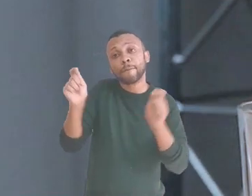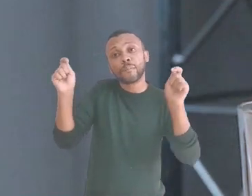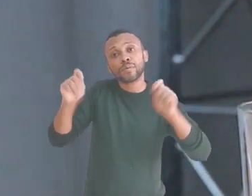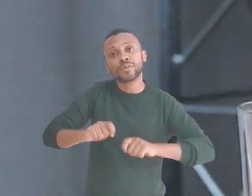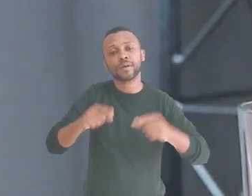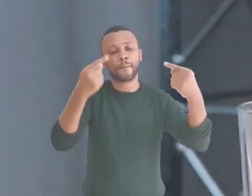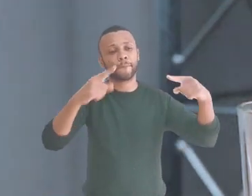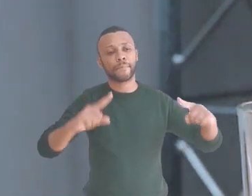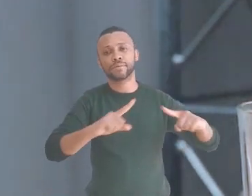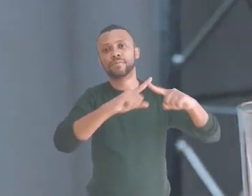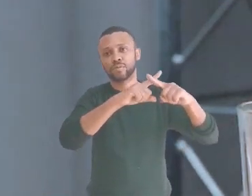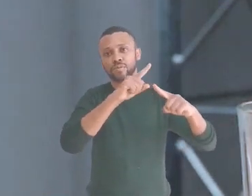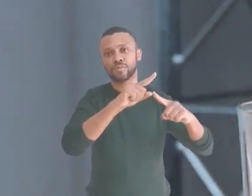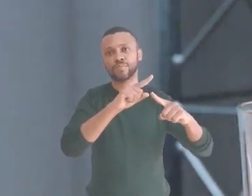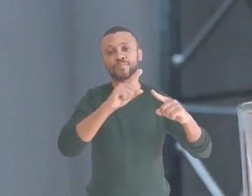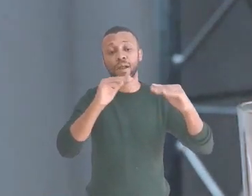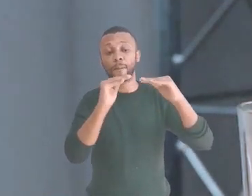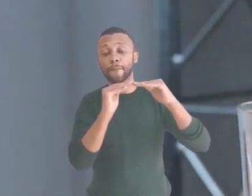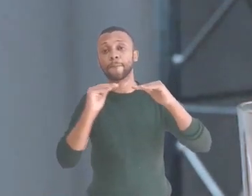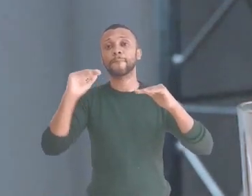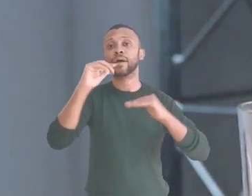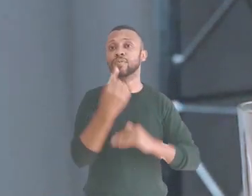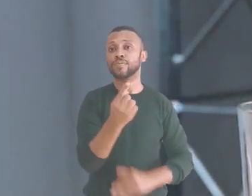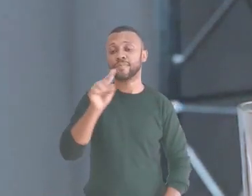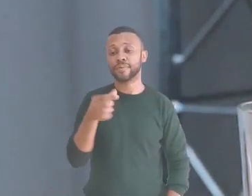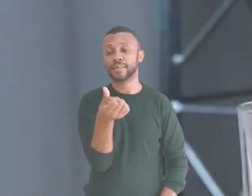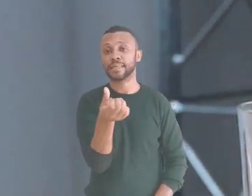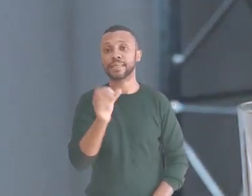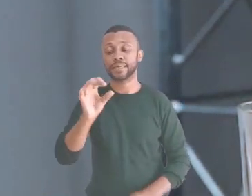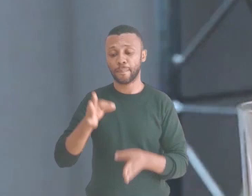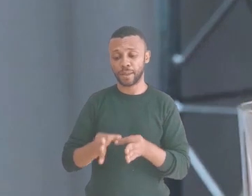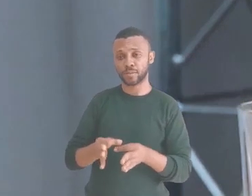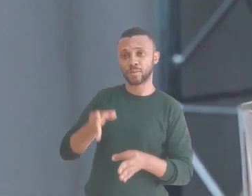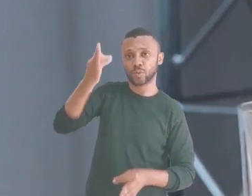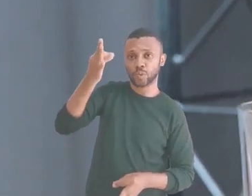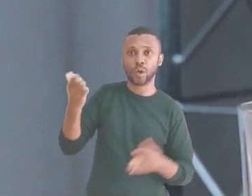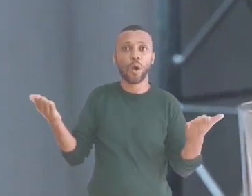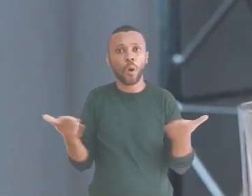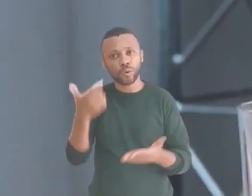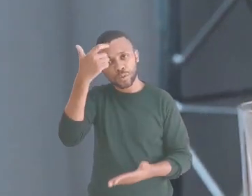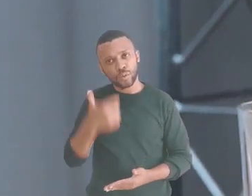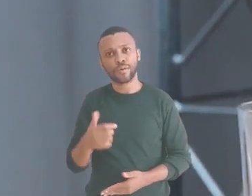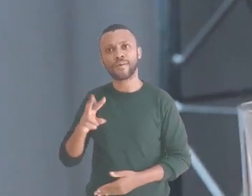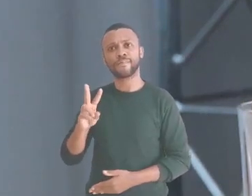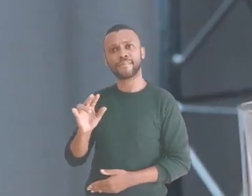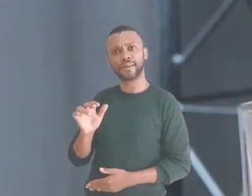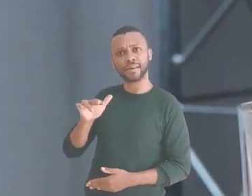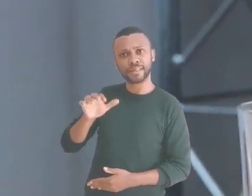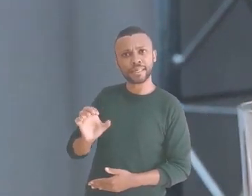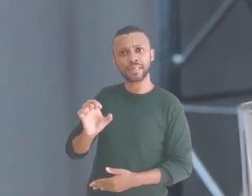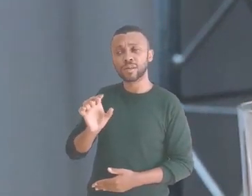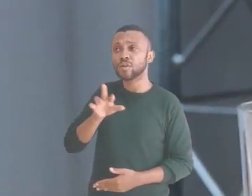E eu, Viviane de Assis, quebrei esse tabu, aonde hoje não é só por causa do nanismo, porque